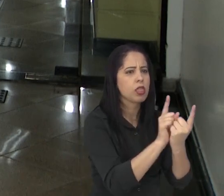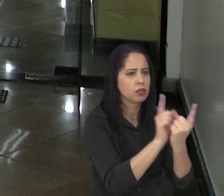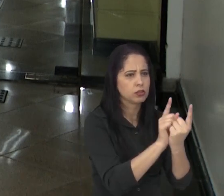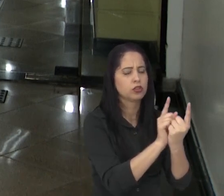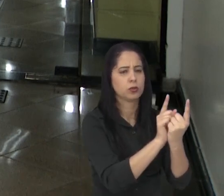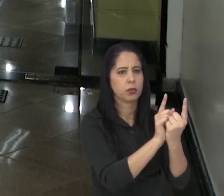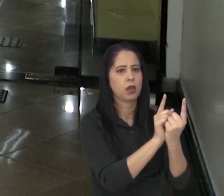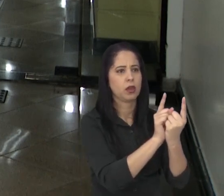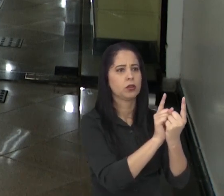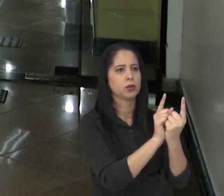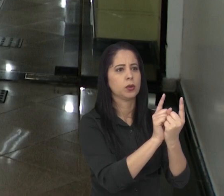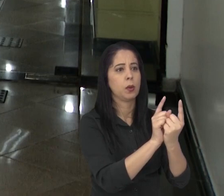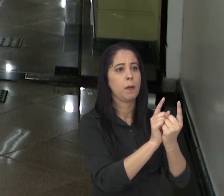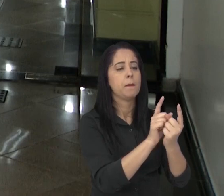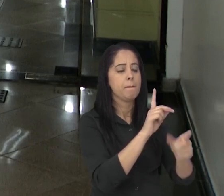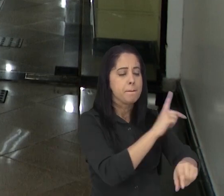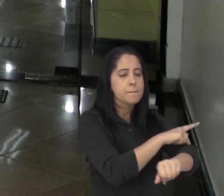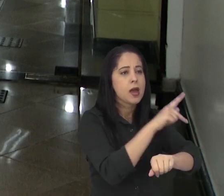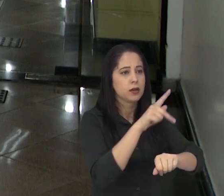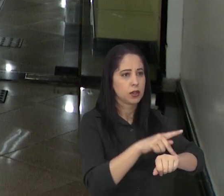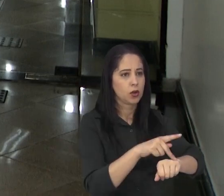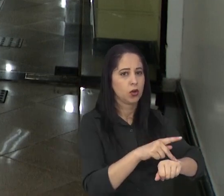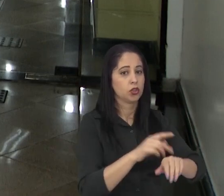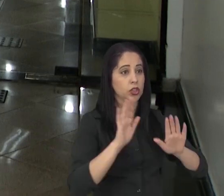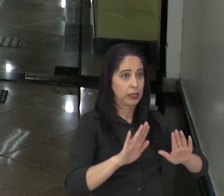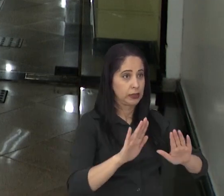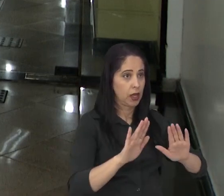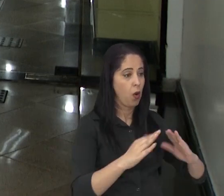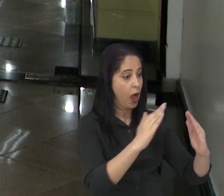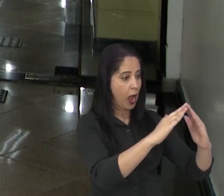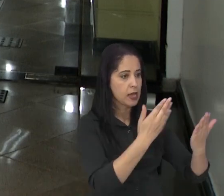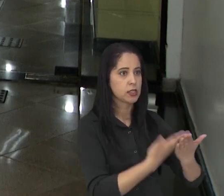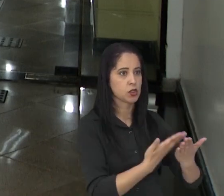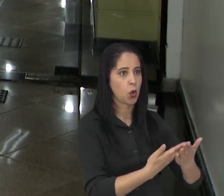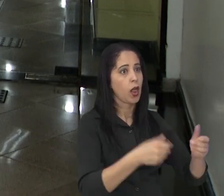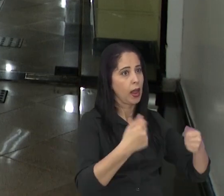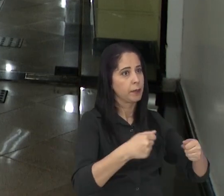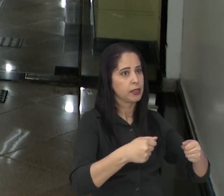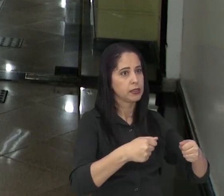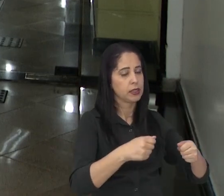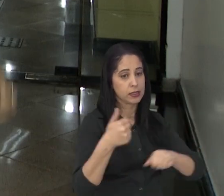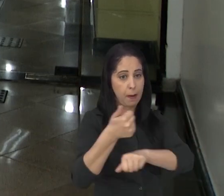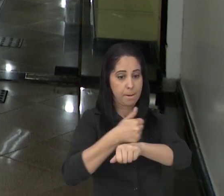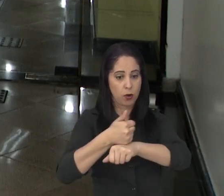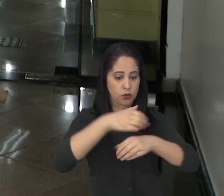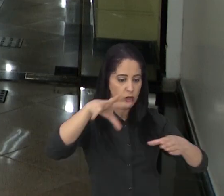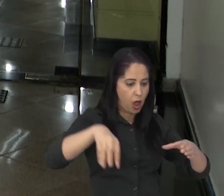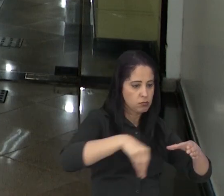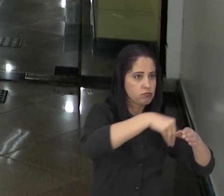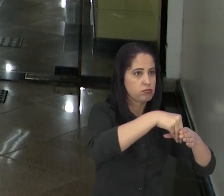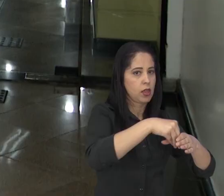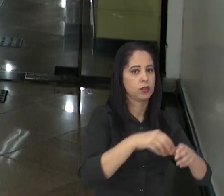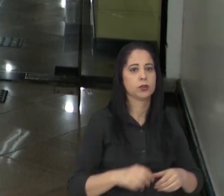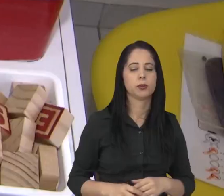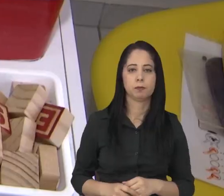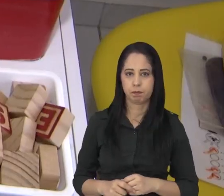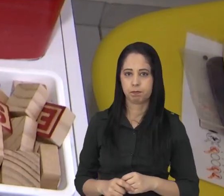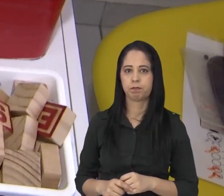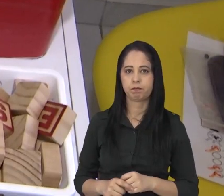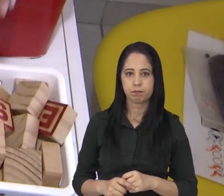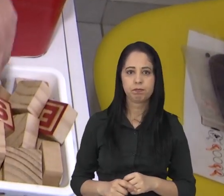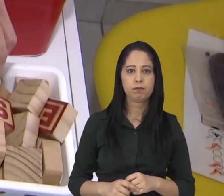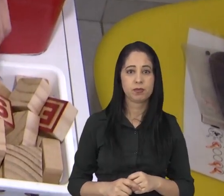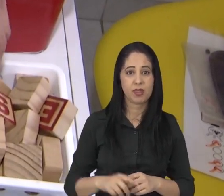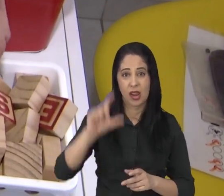e fazer todo o desenvolvimento pedagógico. Então, o que a rede tem que fazer é implementar isso. E